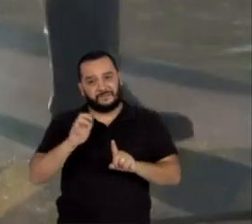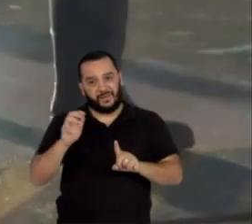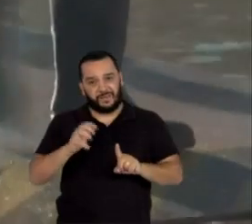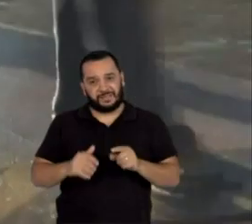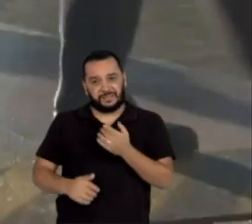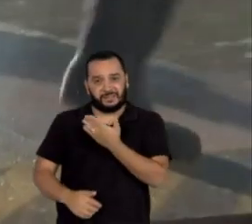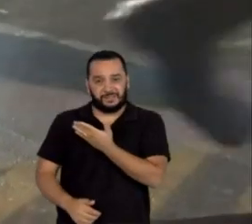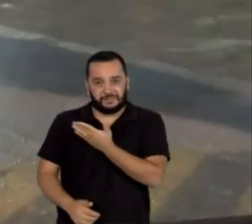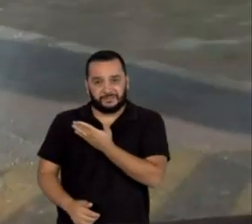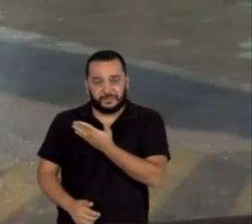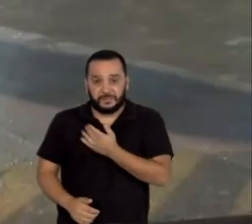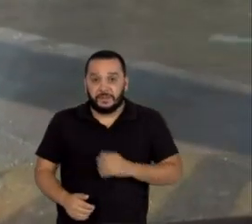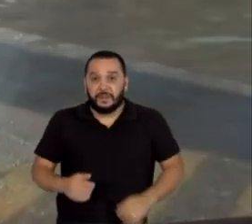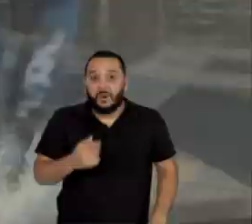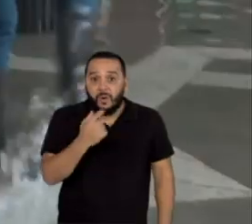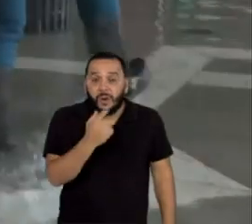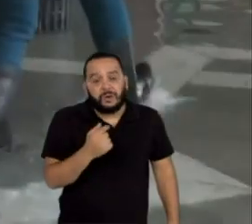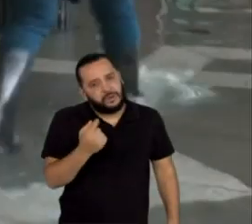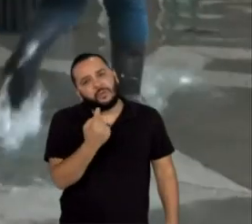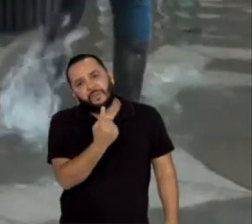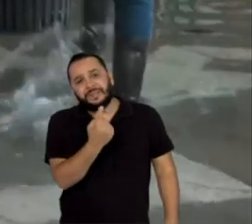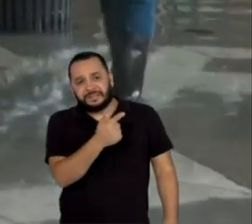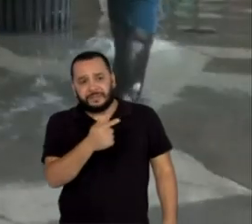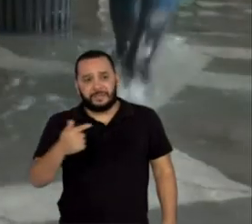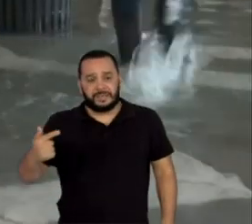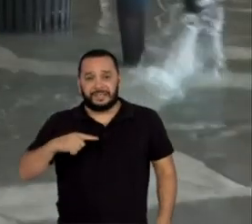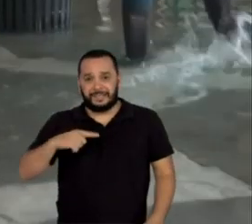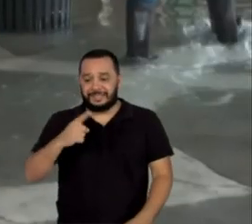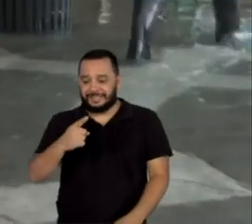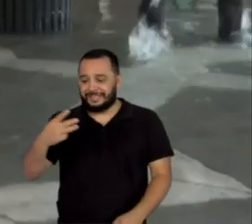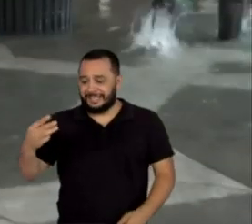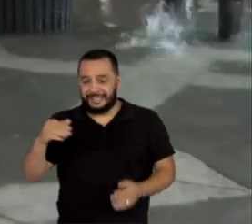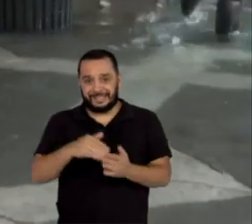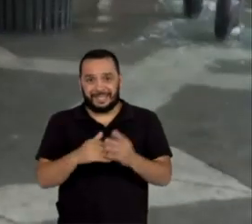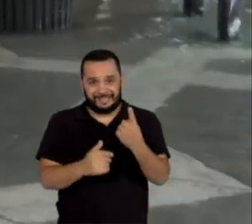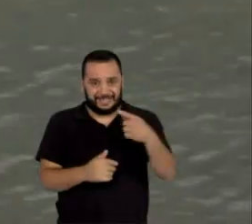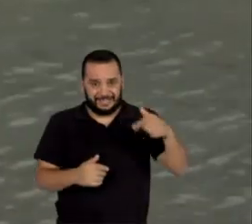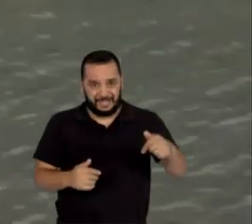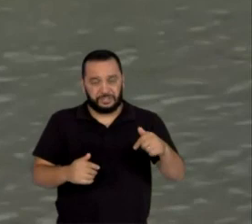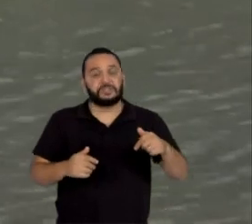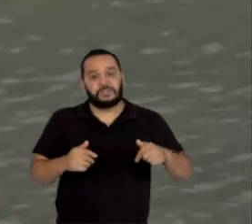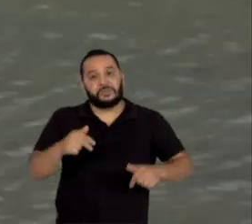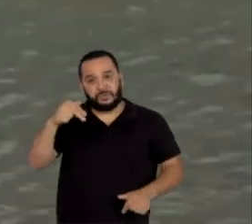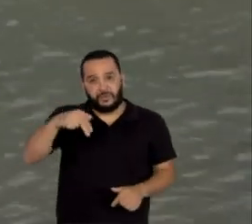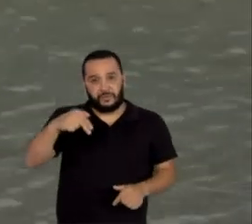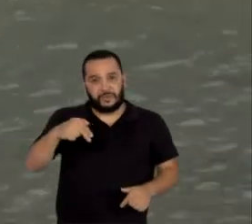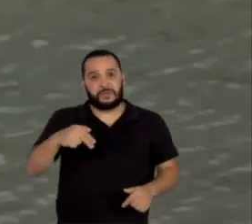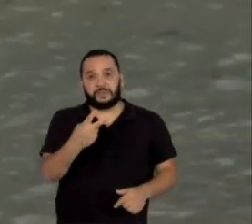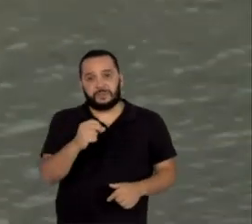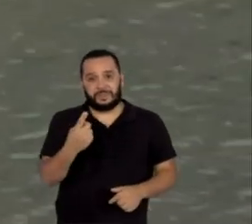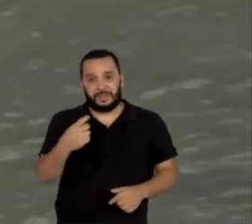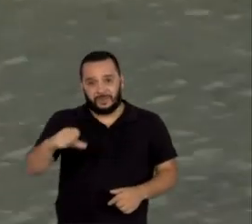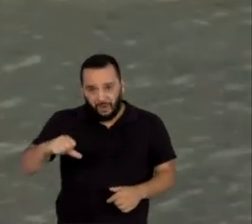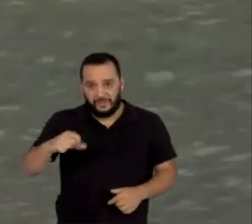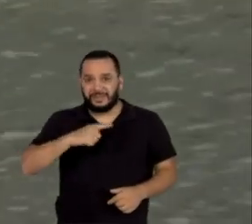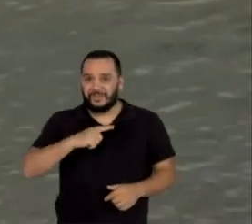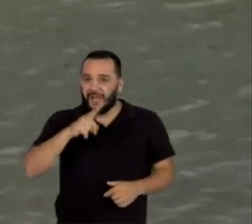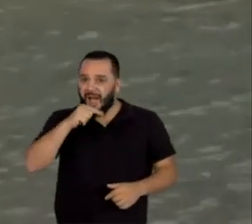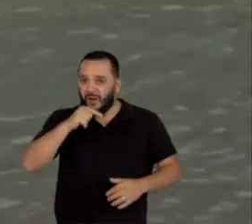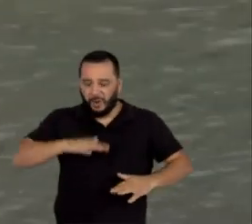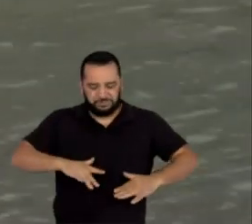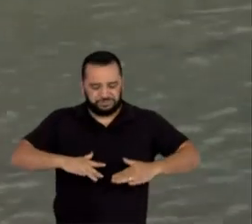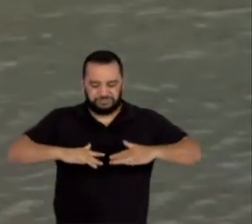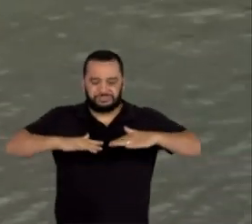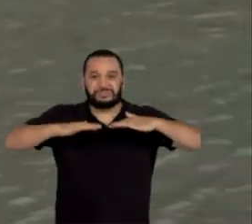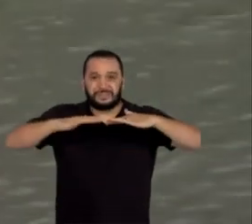Em menos de uma semana, de 13 a 17 de novembro de 2019, a cidade sofreu vários alagamentos.